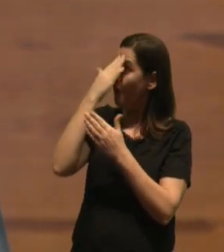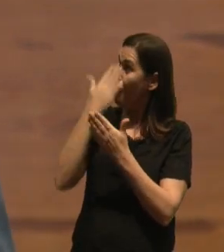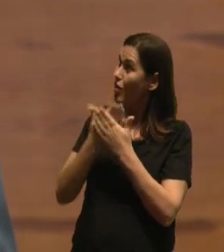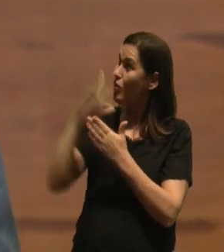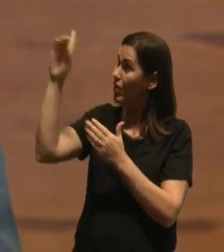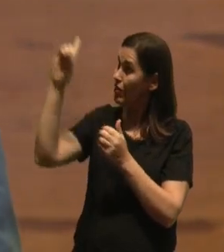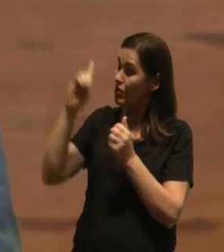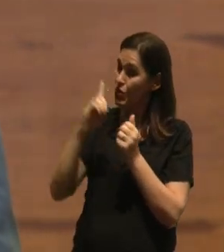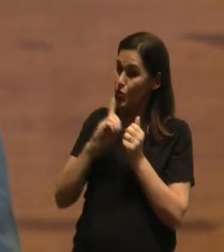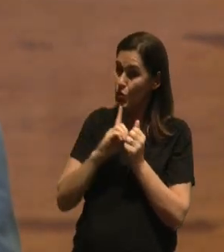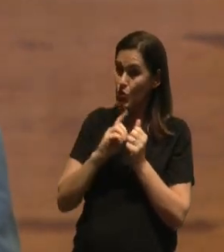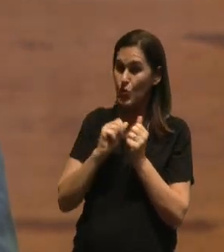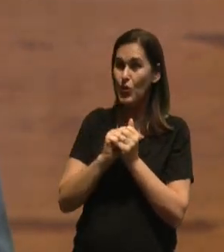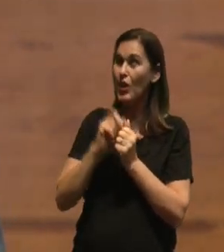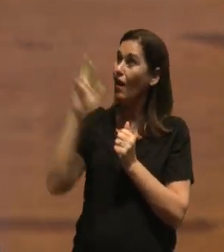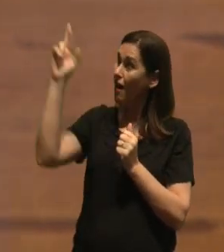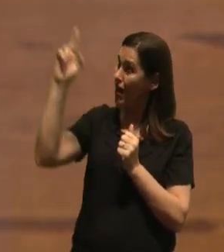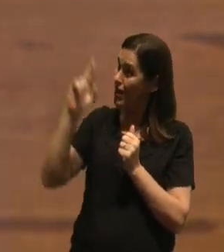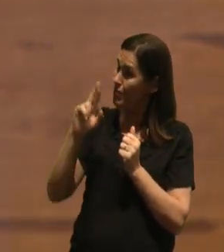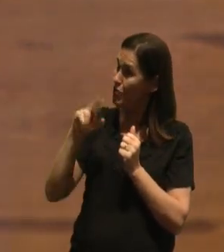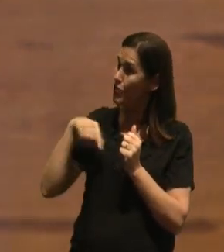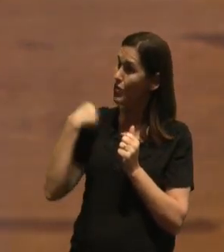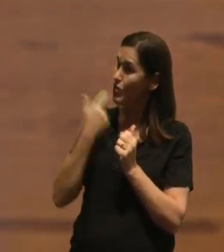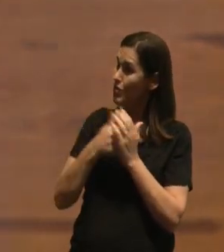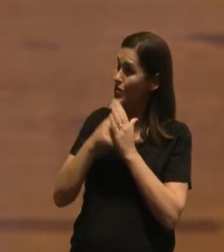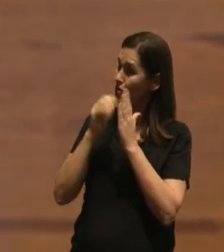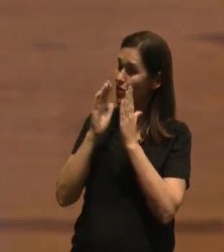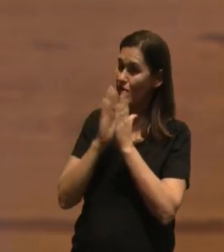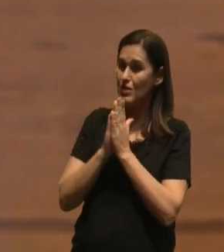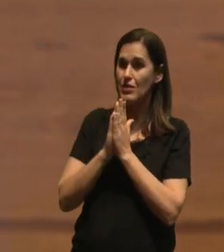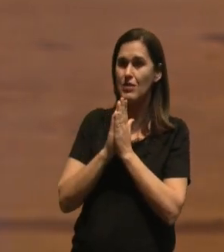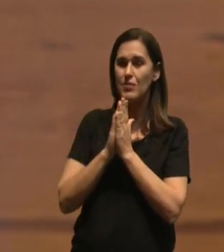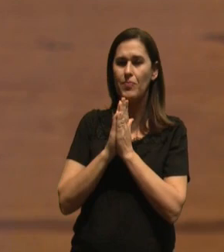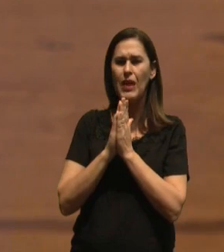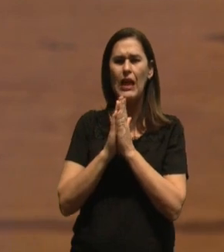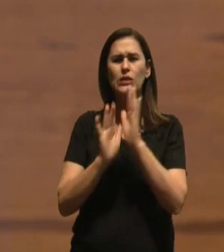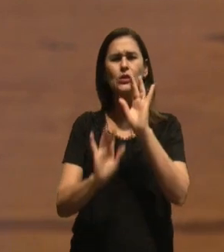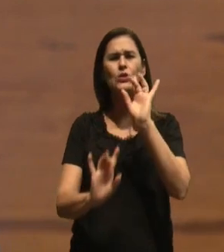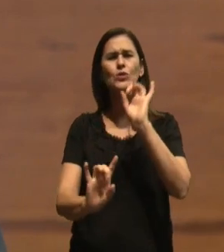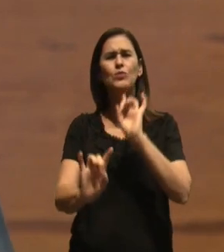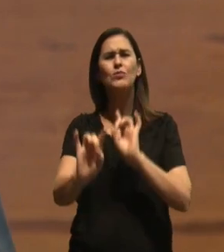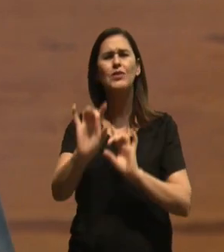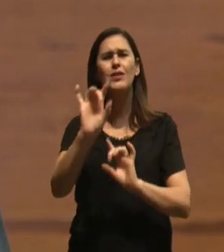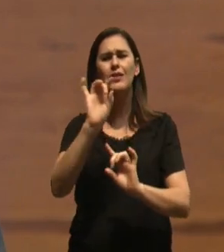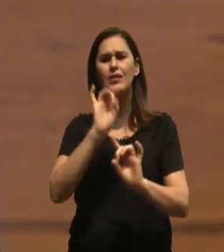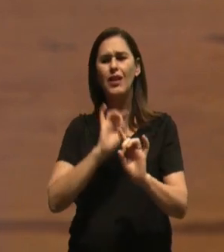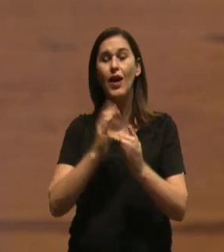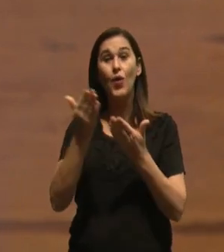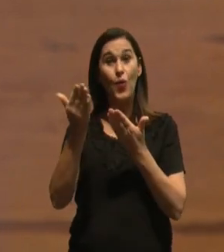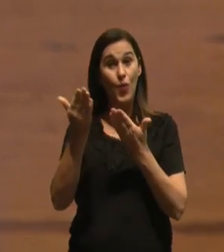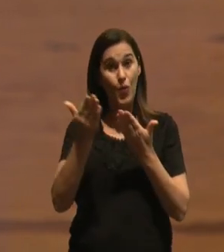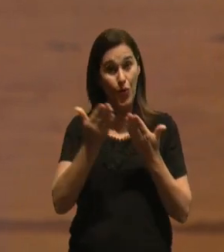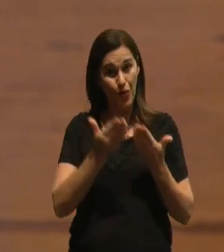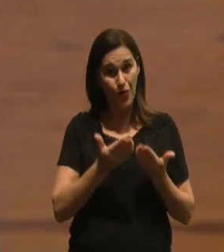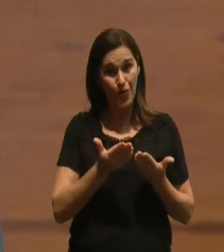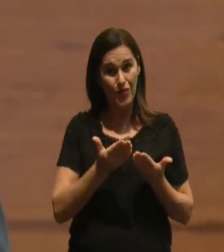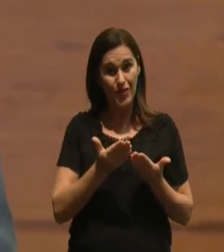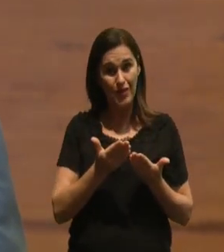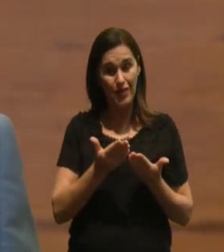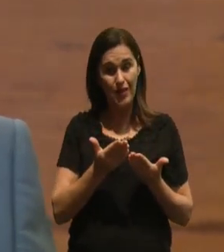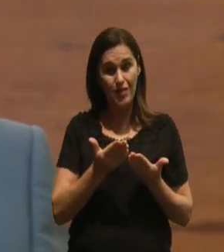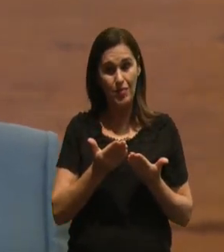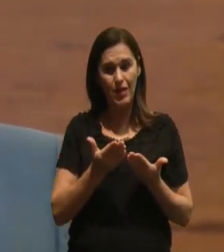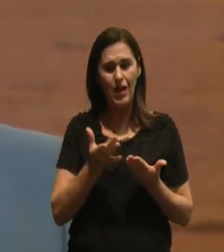conosco e que Ele há de ouvir as nossas orações. E de maneira especial, eu quero te convidar para,